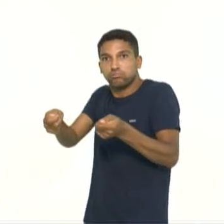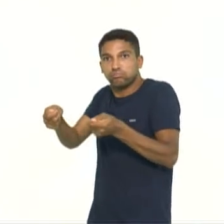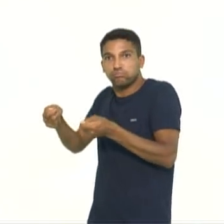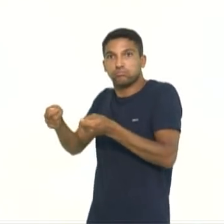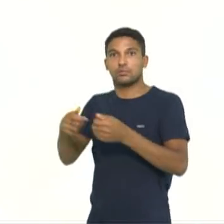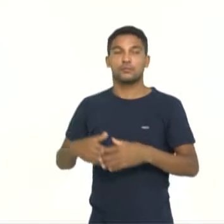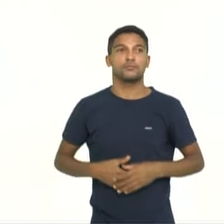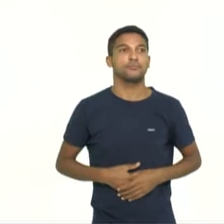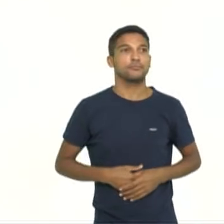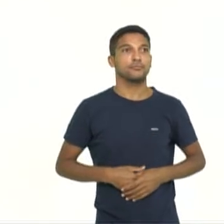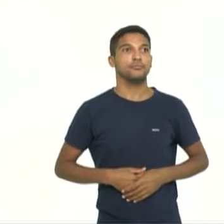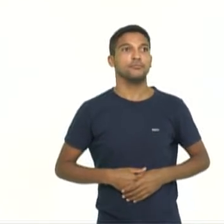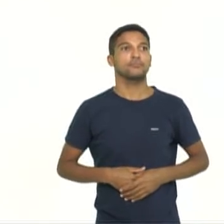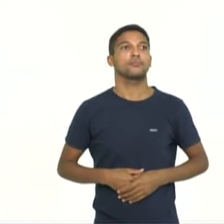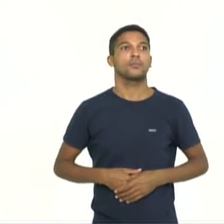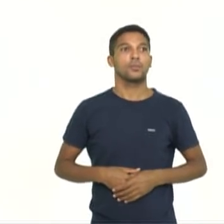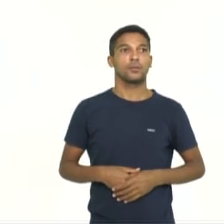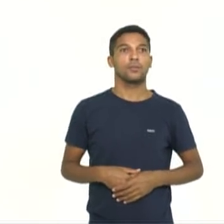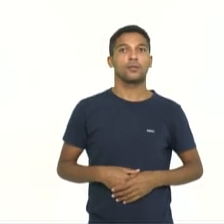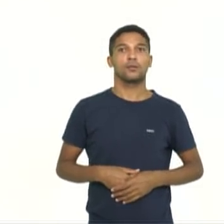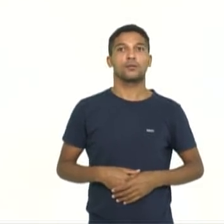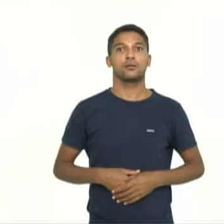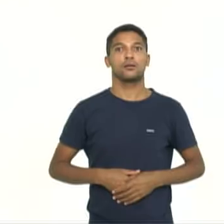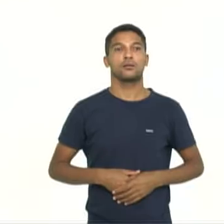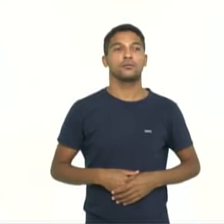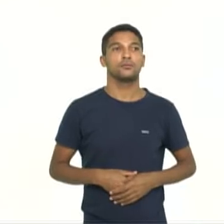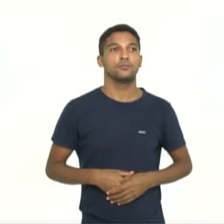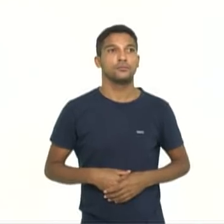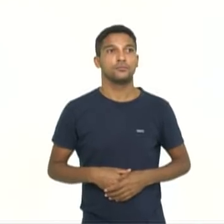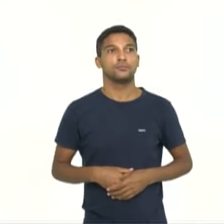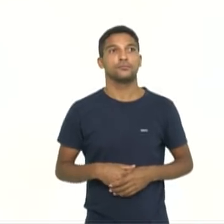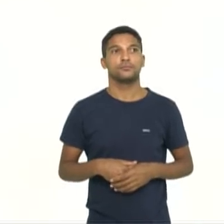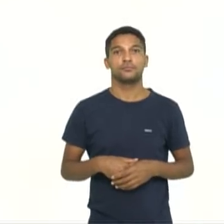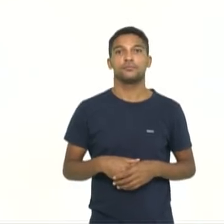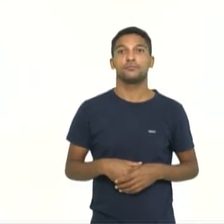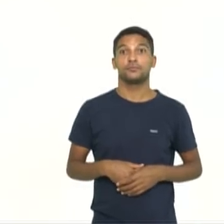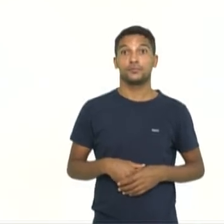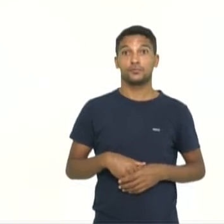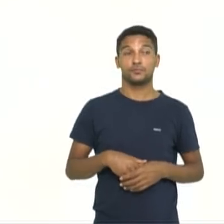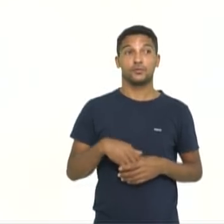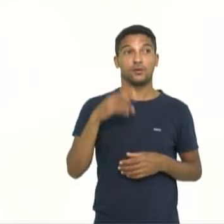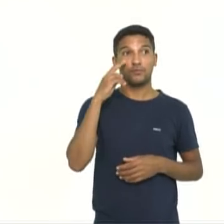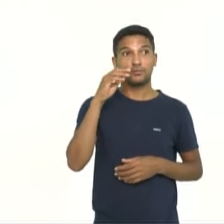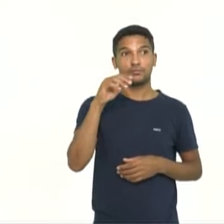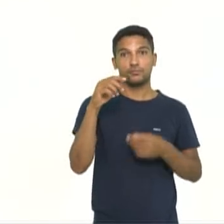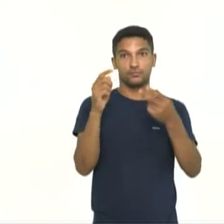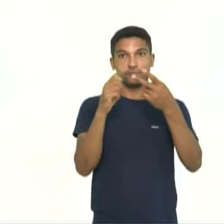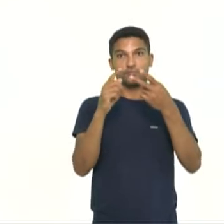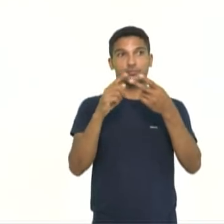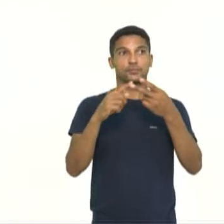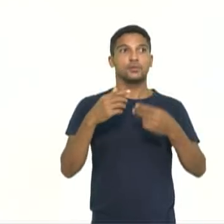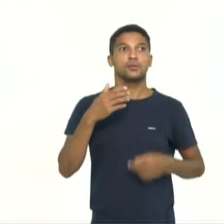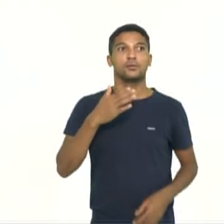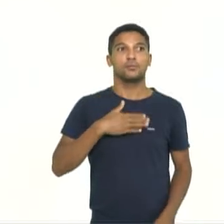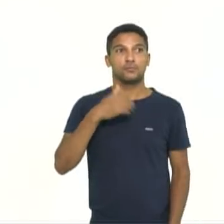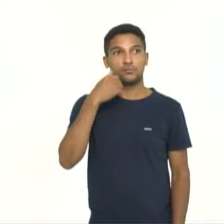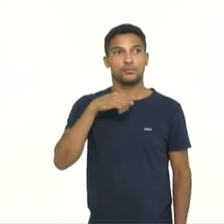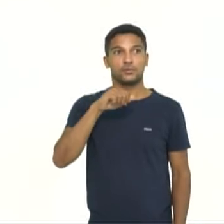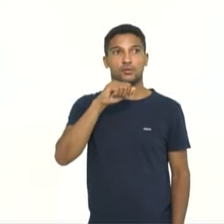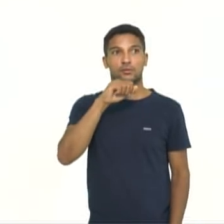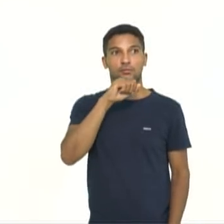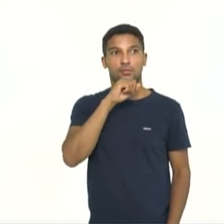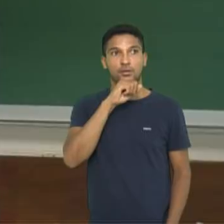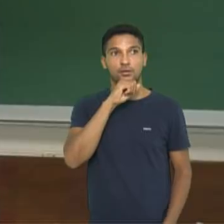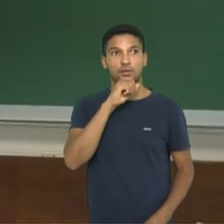aditiva e. Né? Então, o e soma as orações fazer e preparar. Meu irmão trabalha e estuda. Né? O vizinho